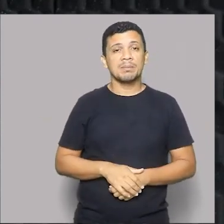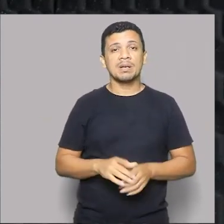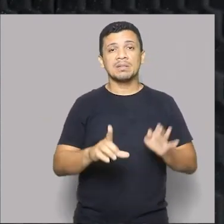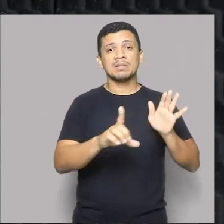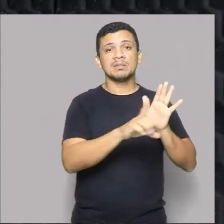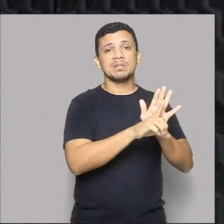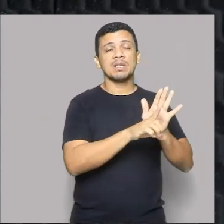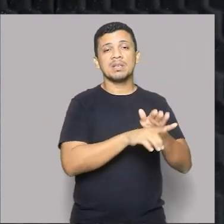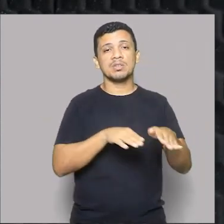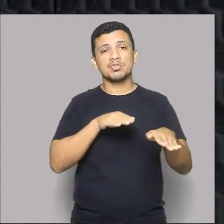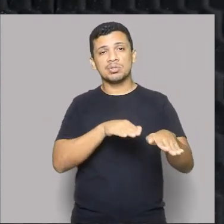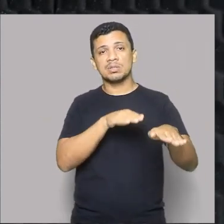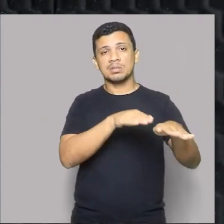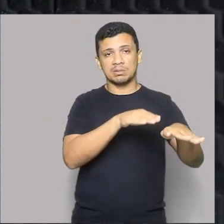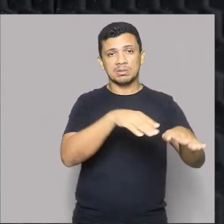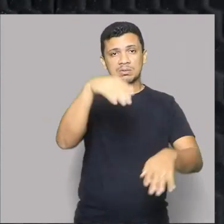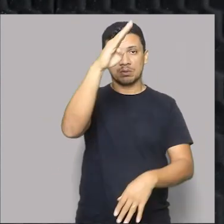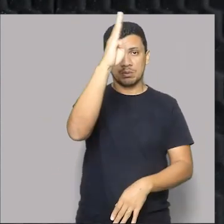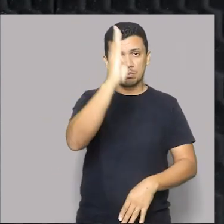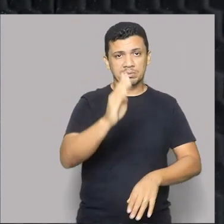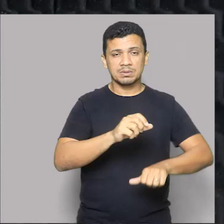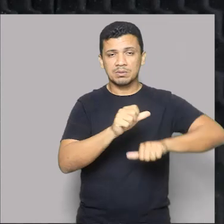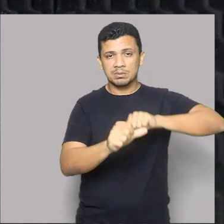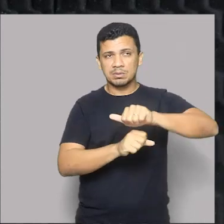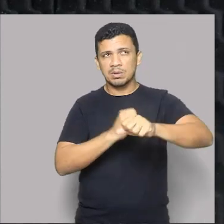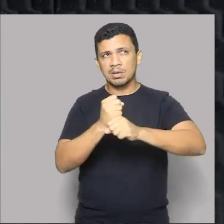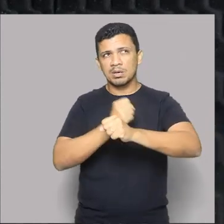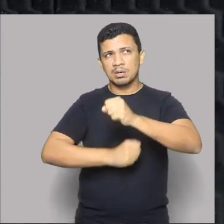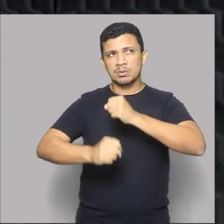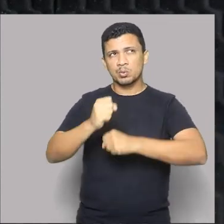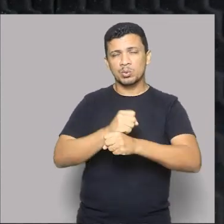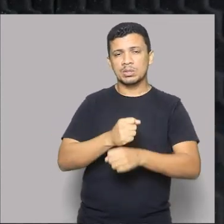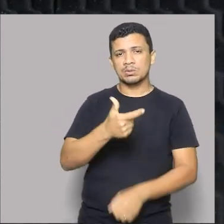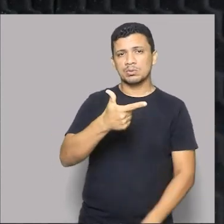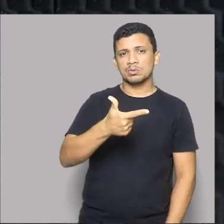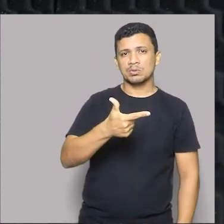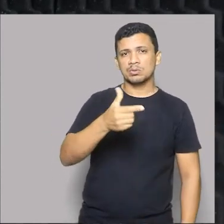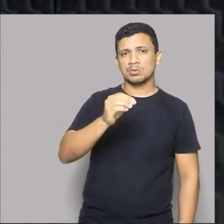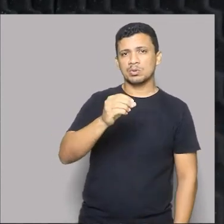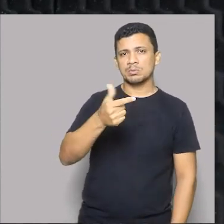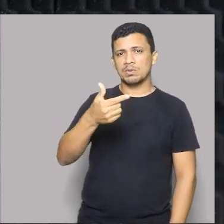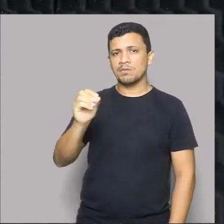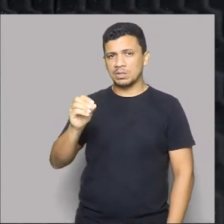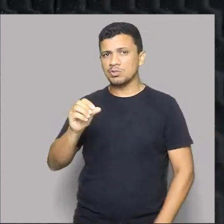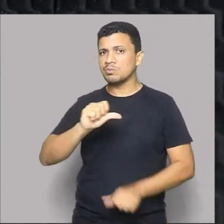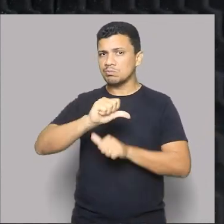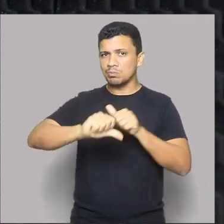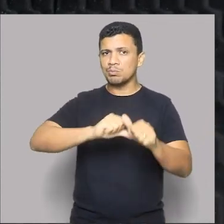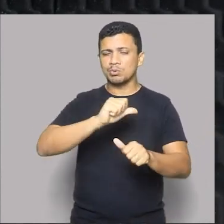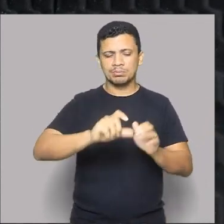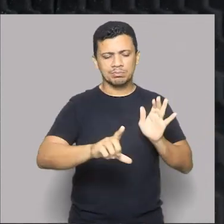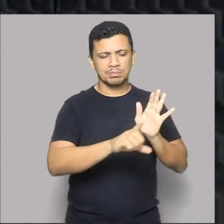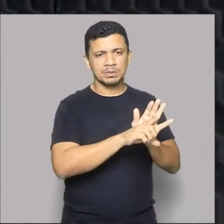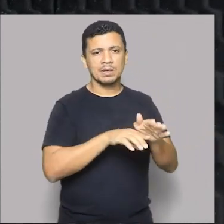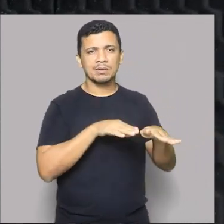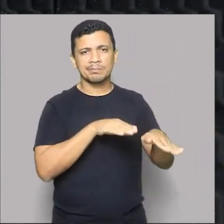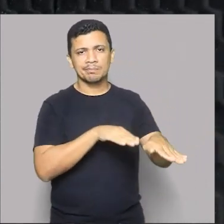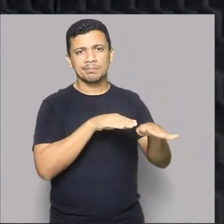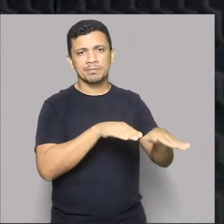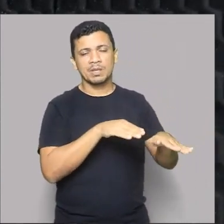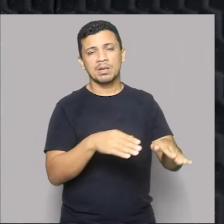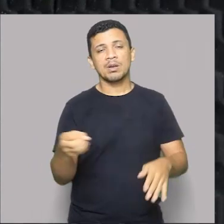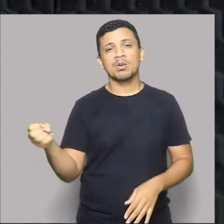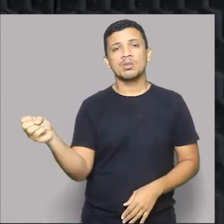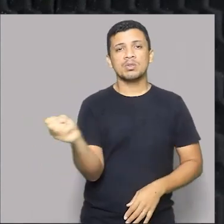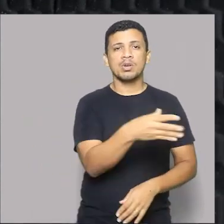Trânsito Brasileiro passou por uma alteração no ano de 2019, 2020, e aí trata sobre novas condições para que